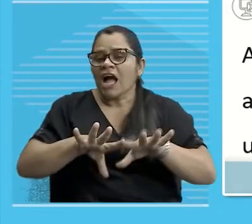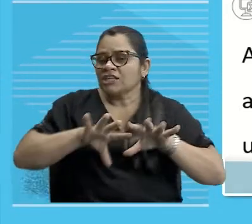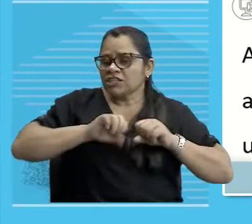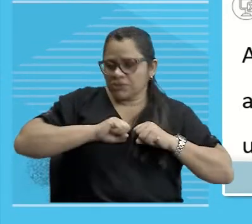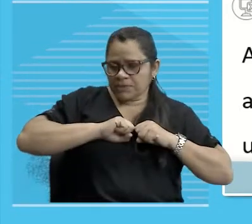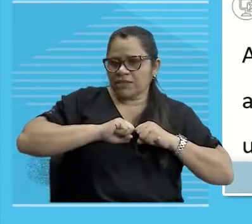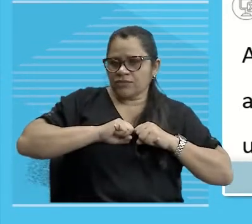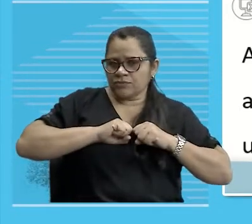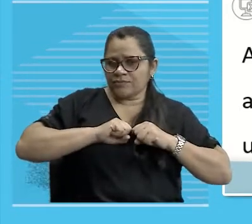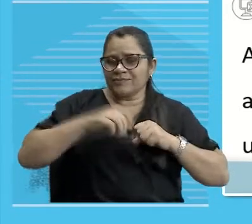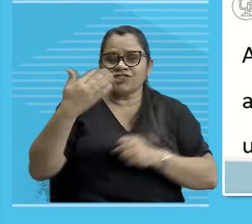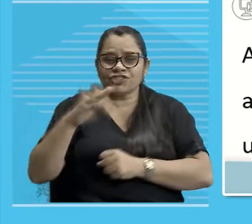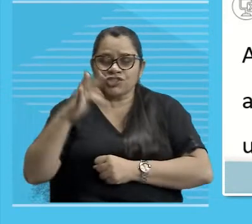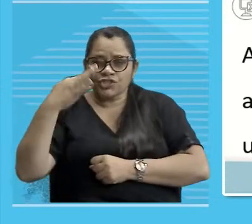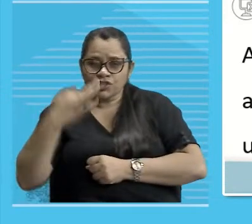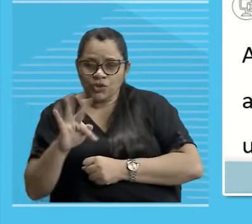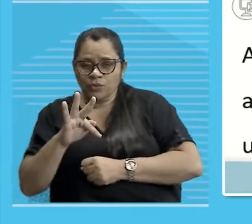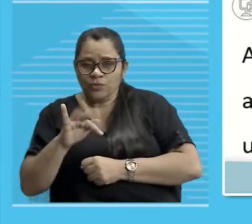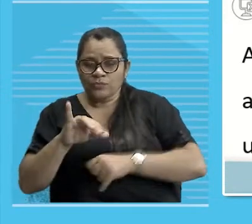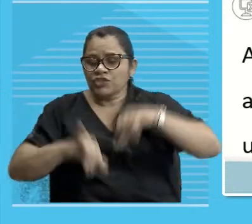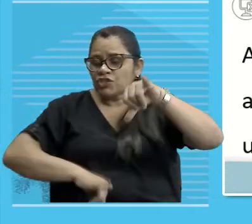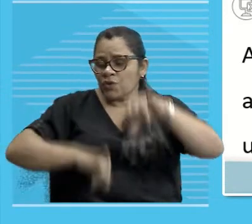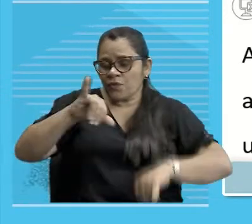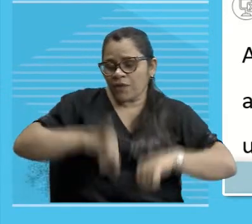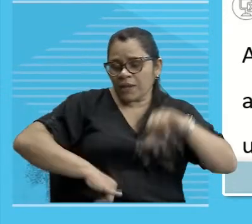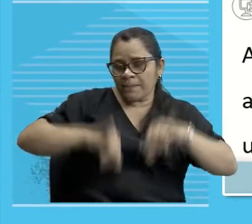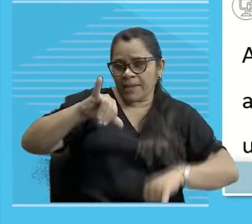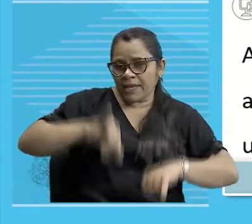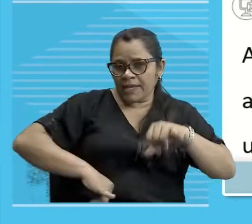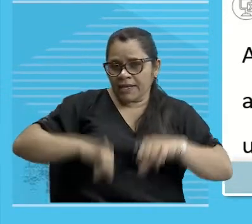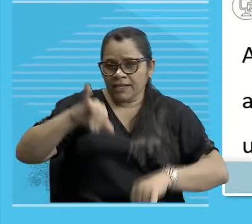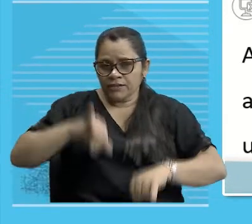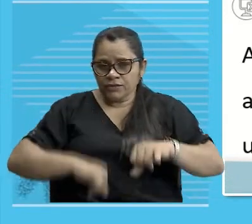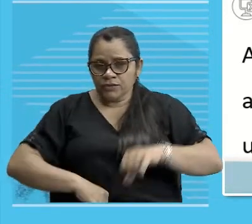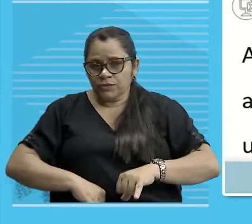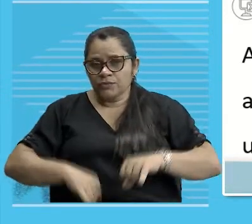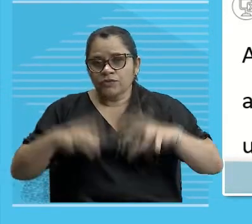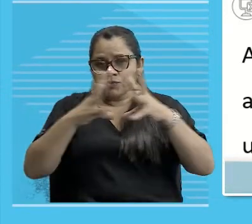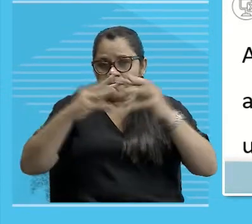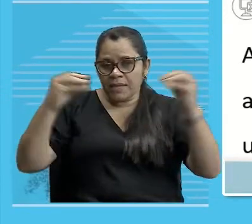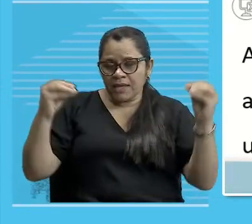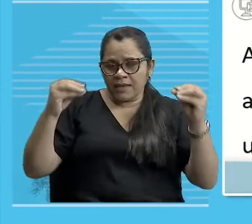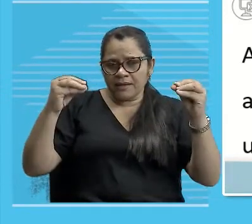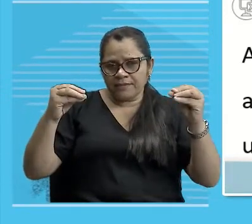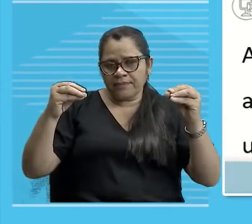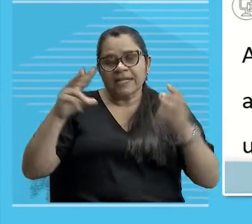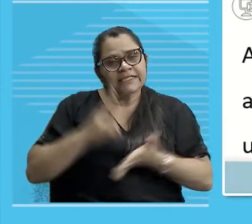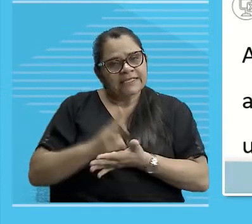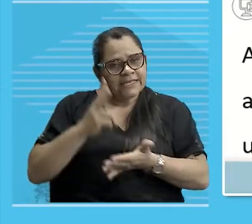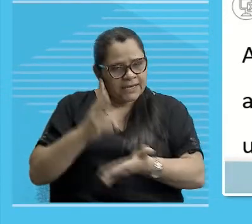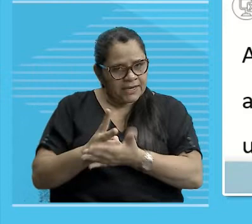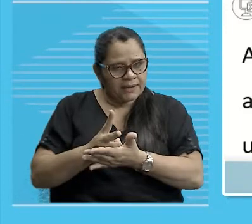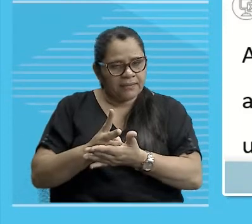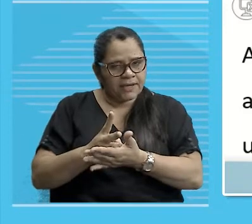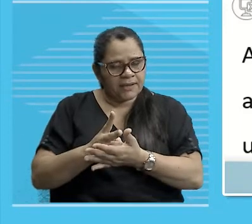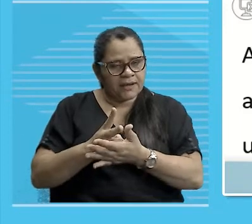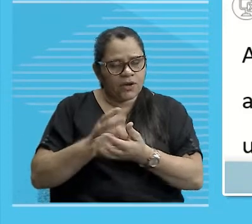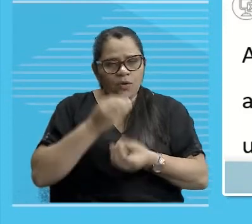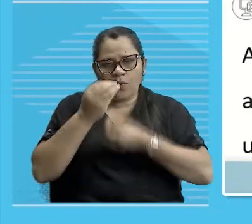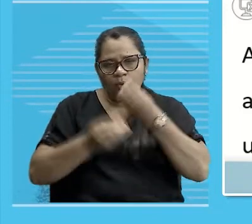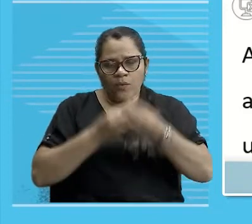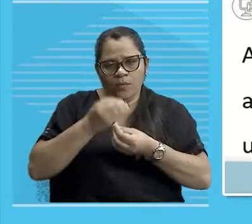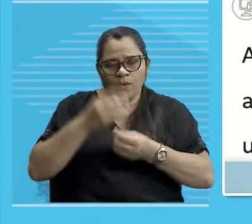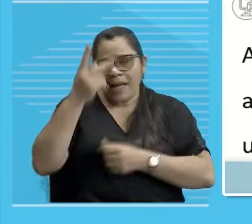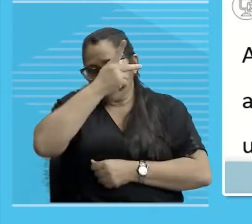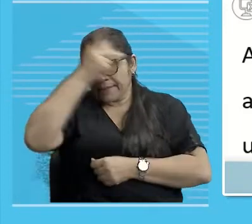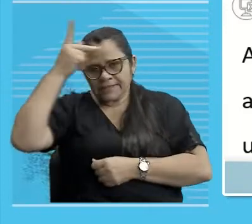ansiedade, sofrimento, né? Sempre dando condições para que esse